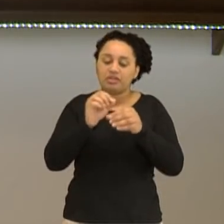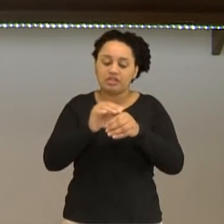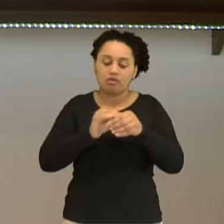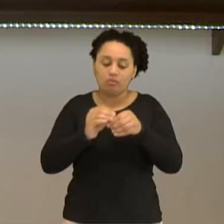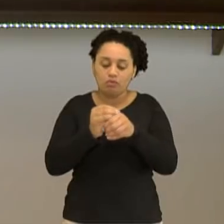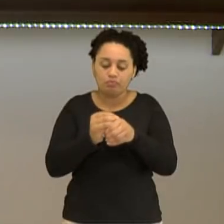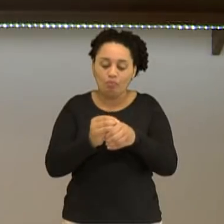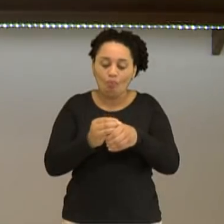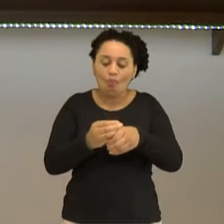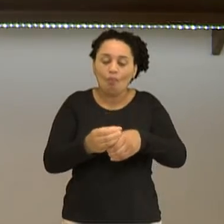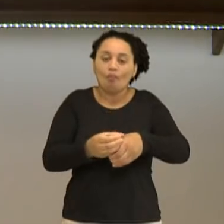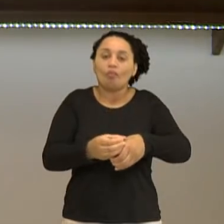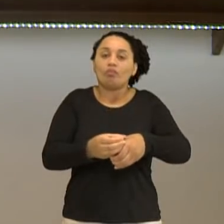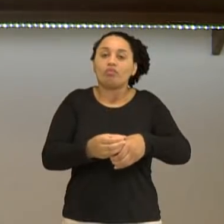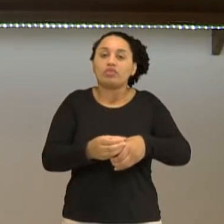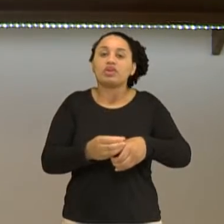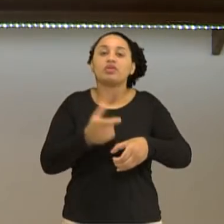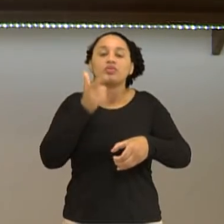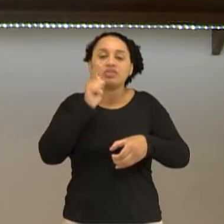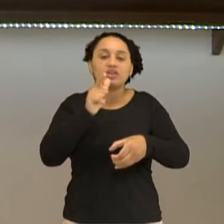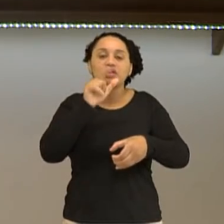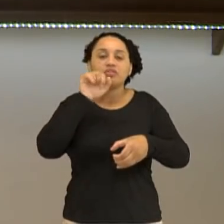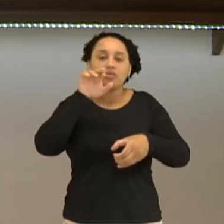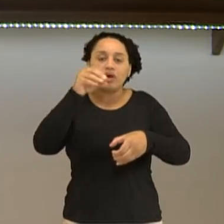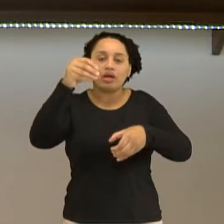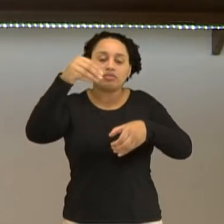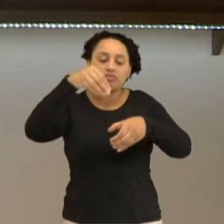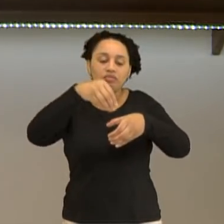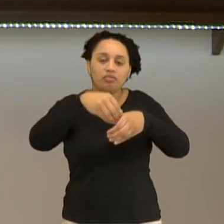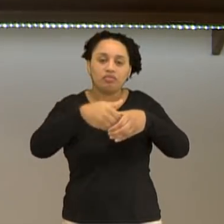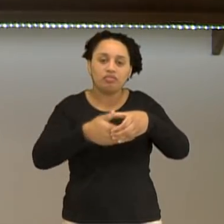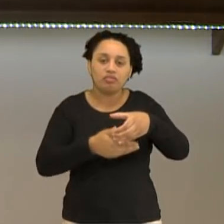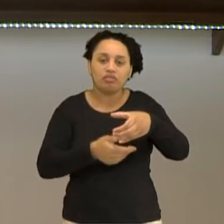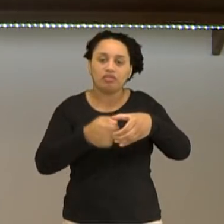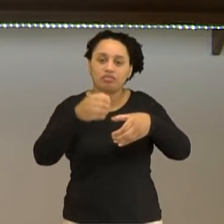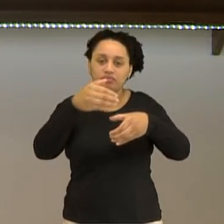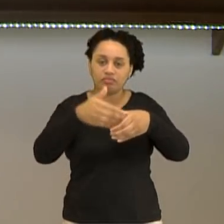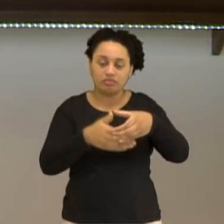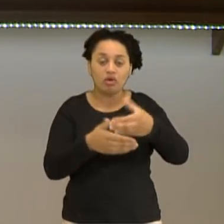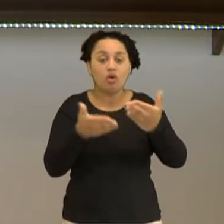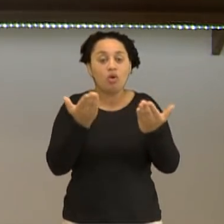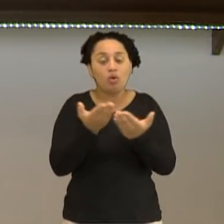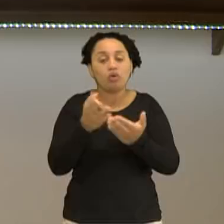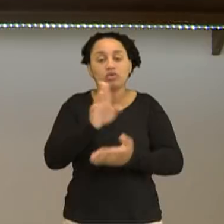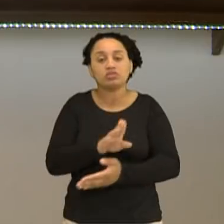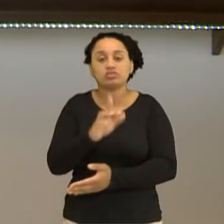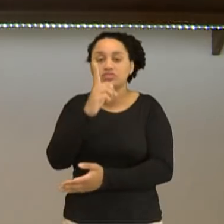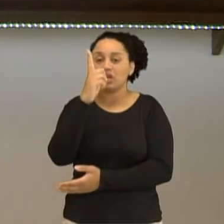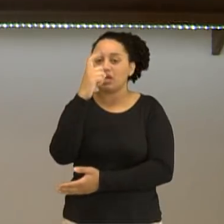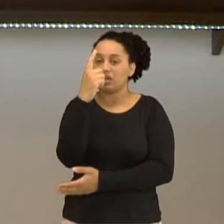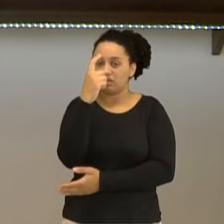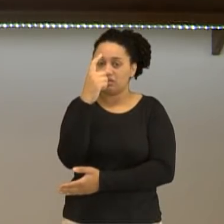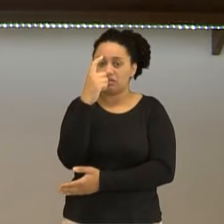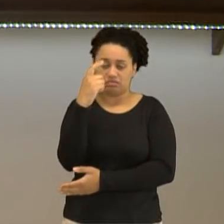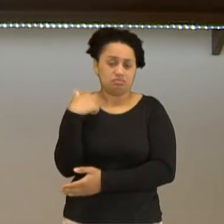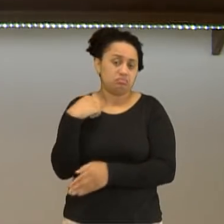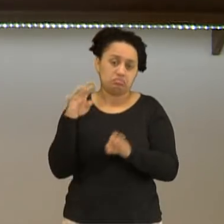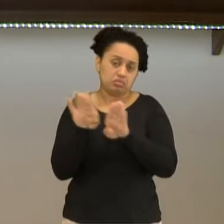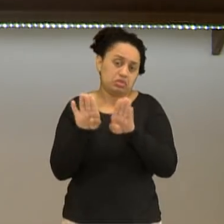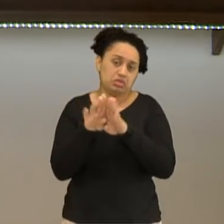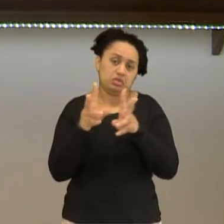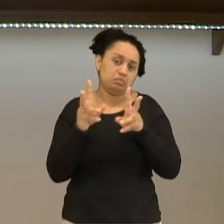e o ar começasse a passar com mais fluidez. Hoje é utilizada a bombinha, que tem o mesmo efeito daquela inalação, né? Vai lá e faz